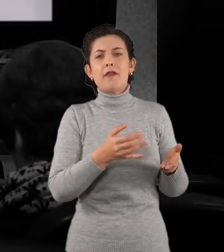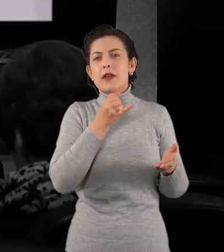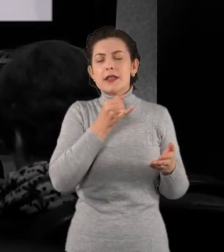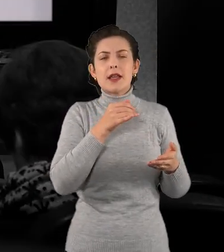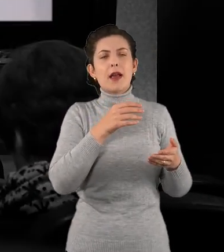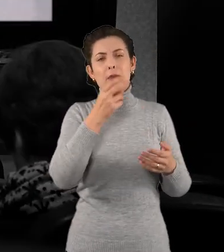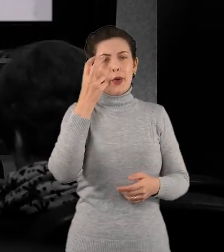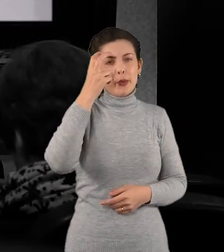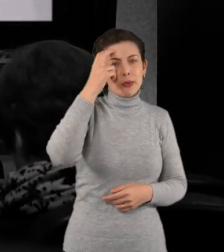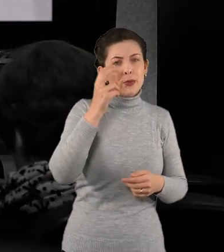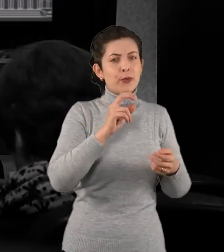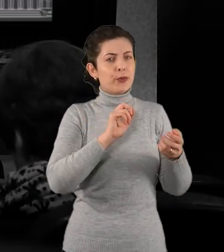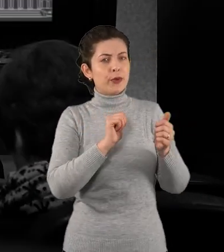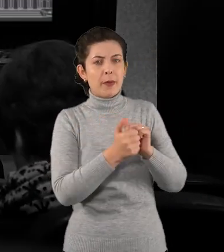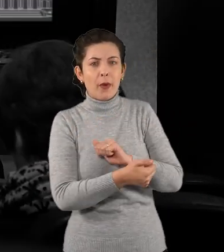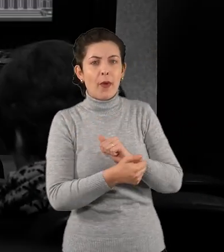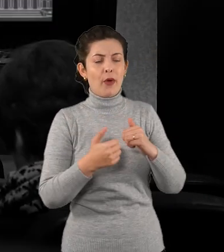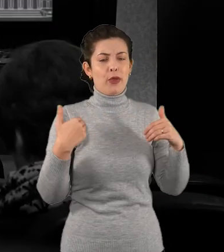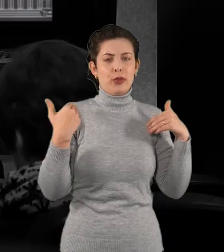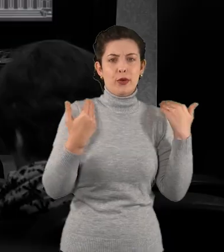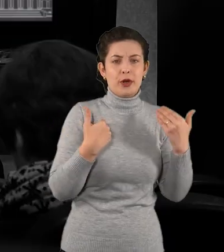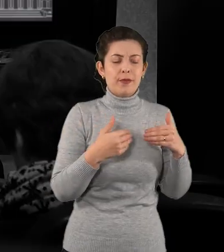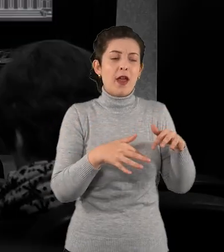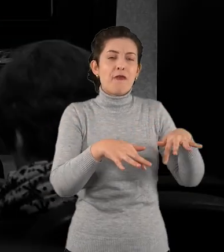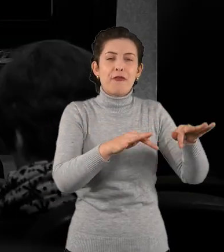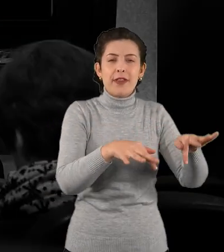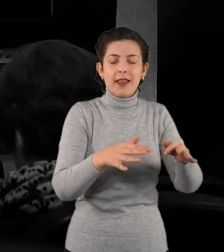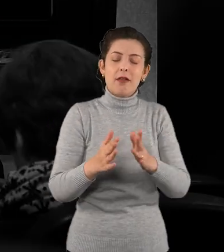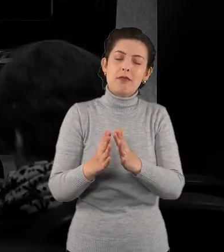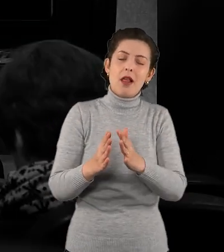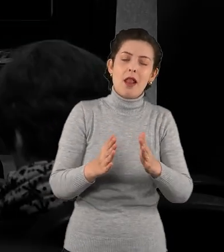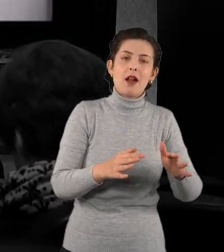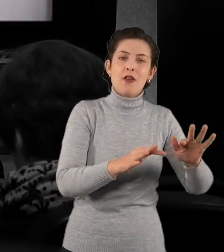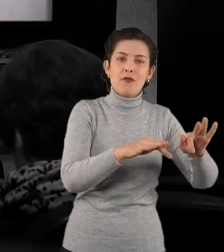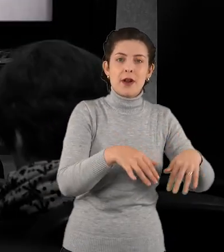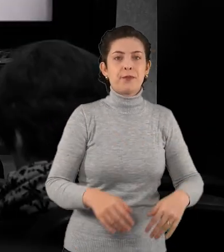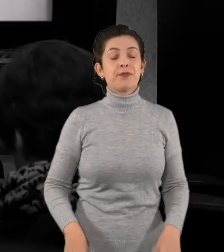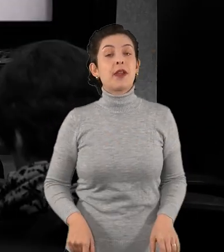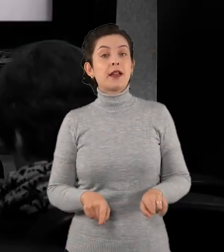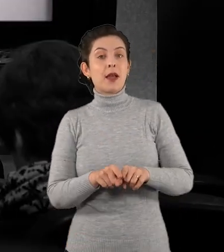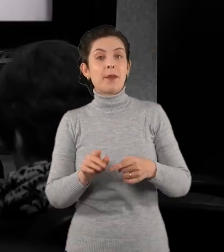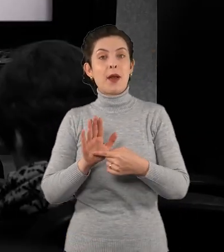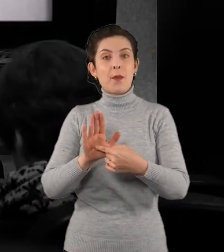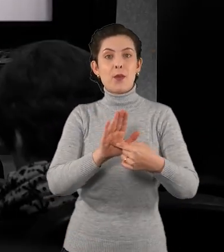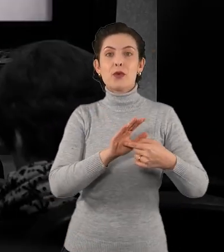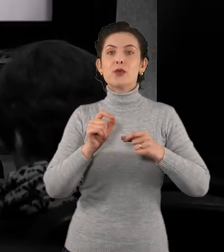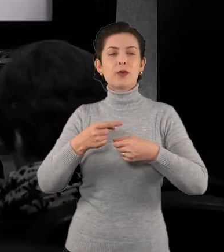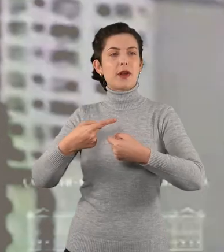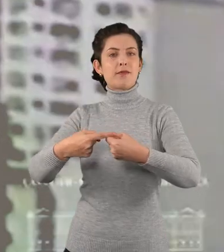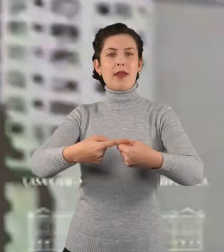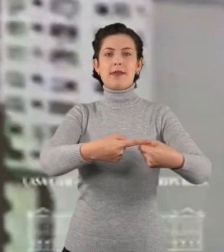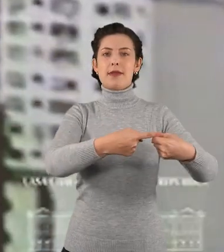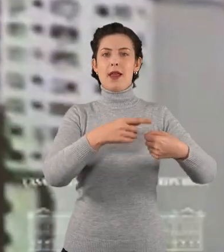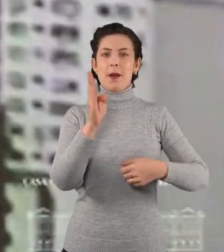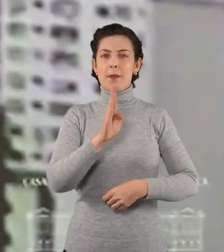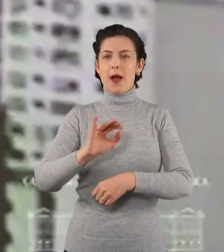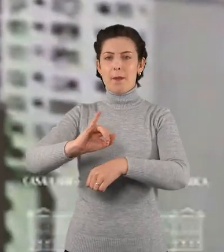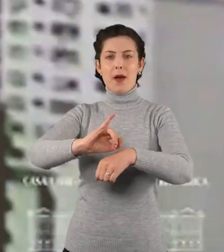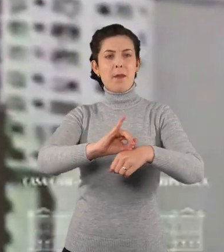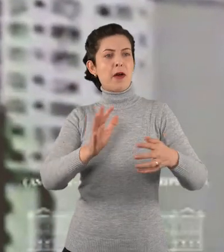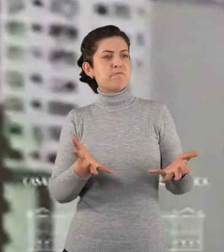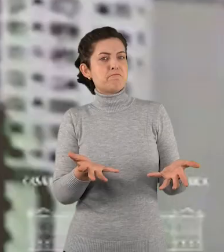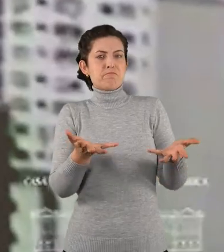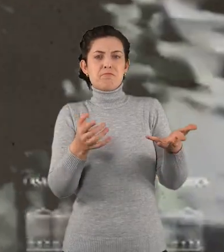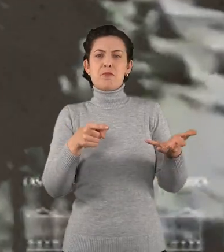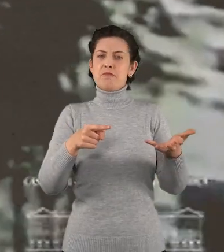densos, como aqueles ligados à cultura, esporte e turismo, nos minutos finais. Também existia a prática de apresentar as cidades brasileiras,